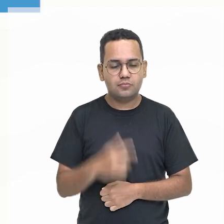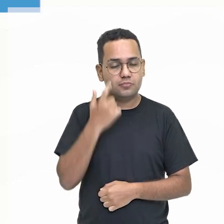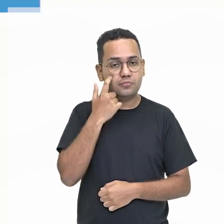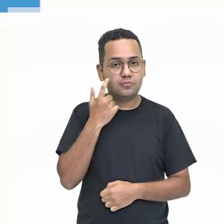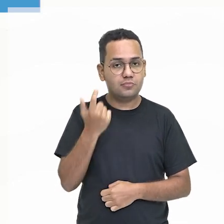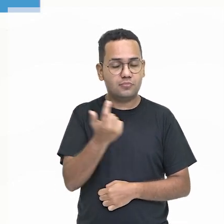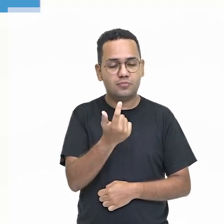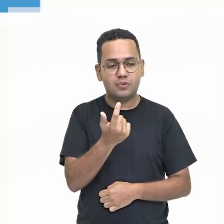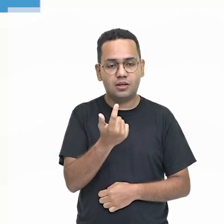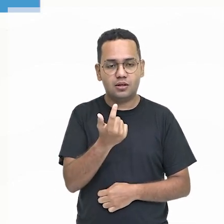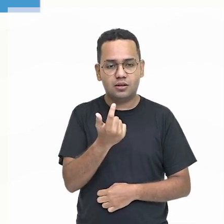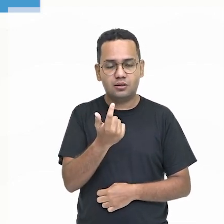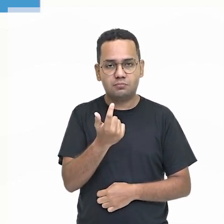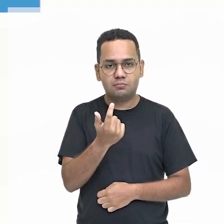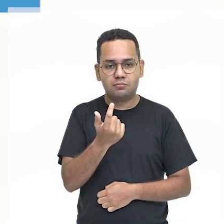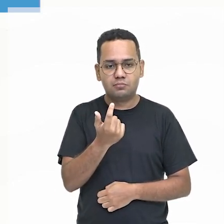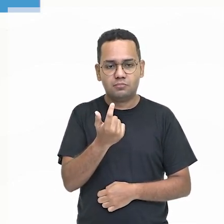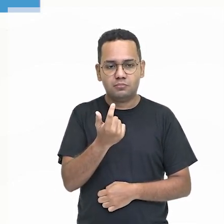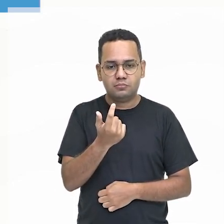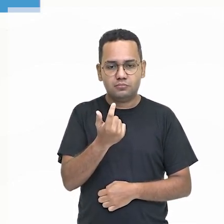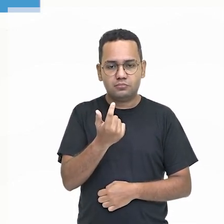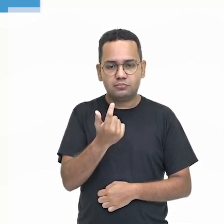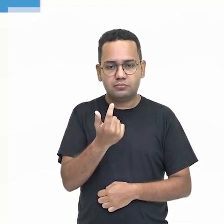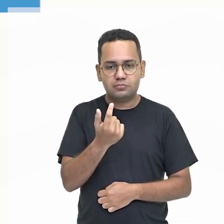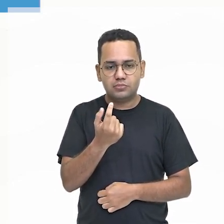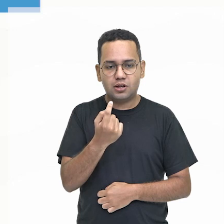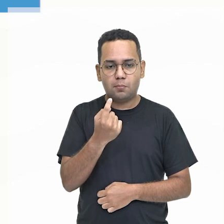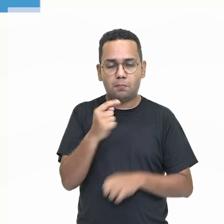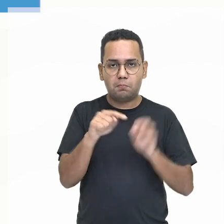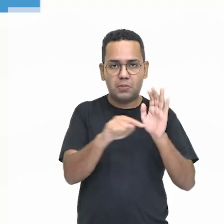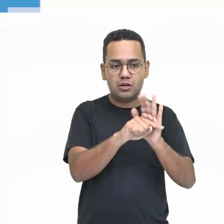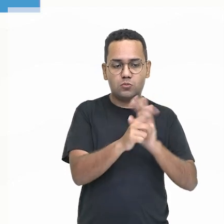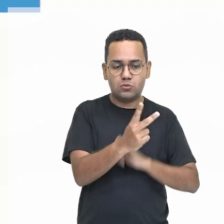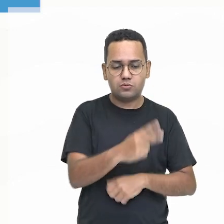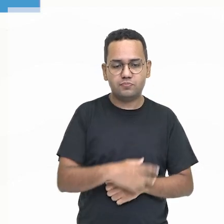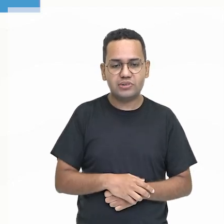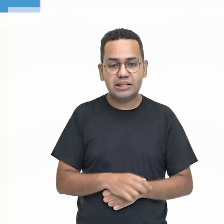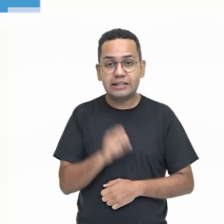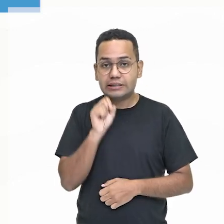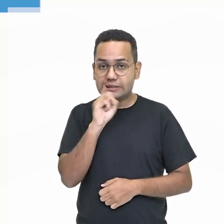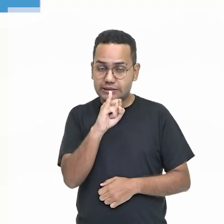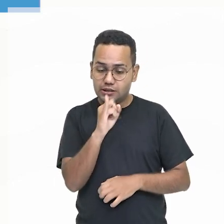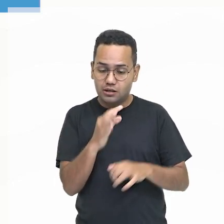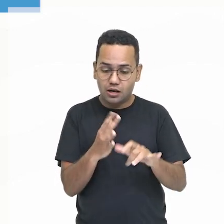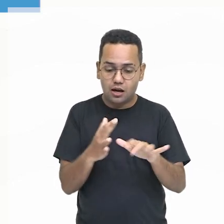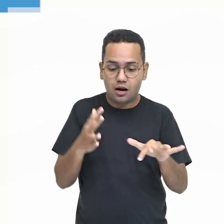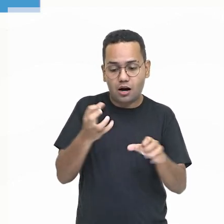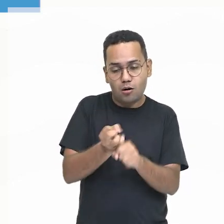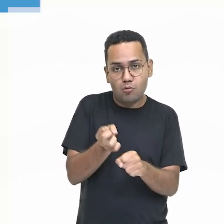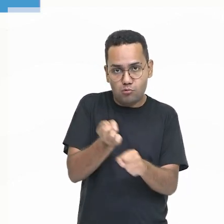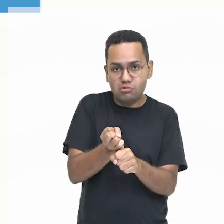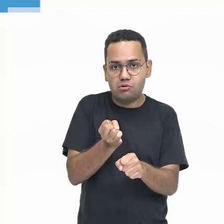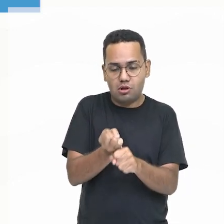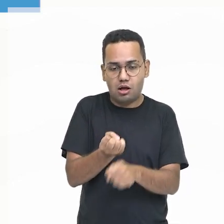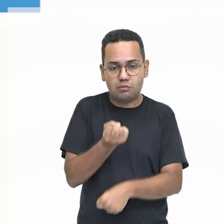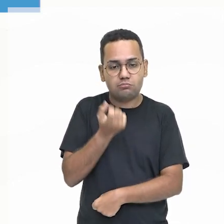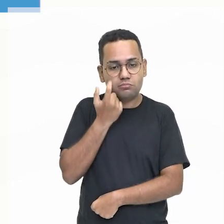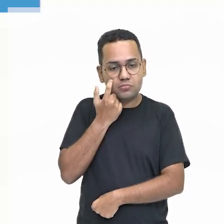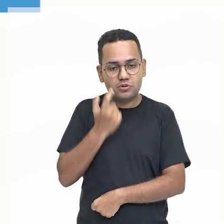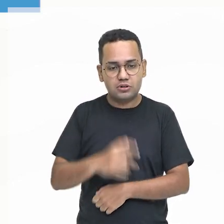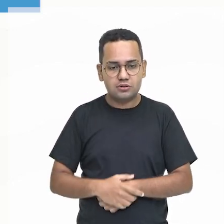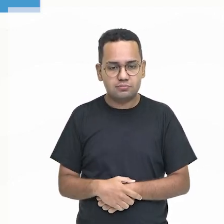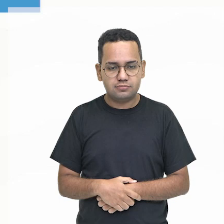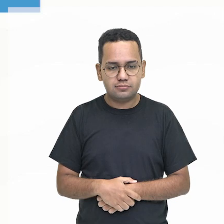aqui que foi o do início que vale -2 se eu for calcular Qual é a variação do espaço para essa situação aqui